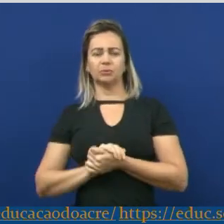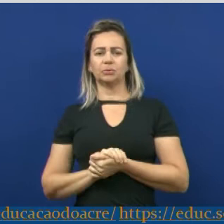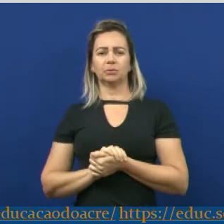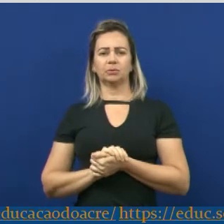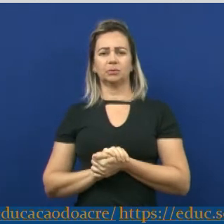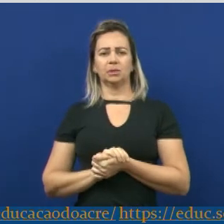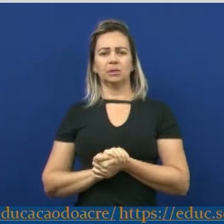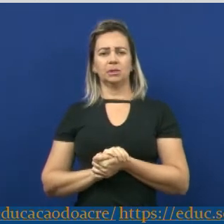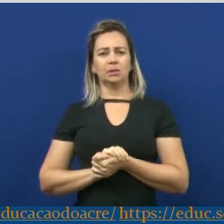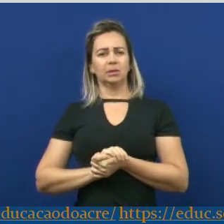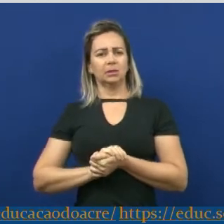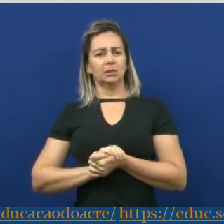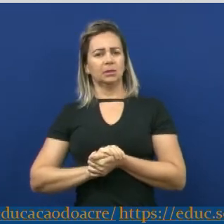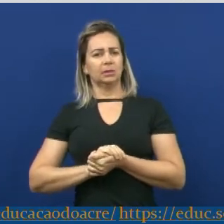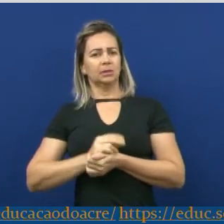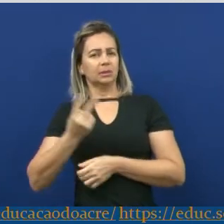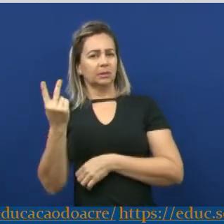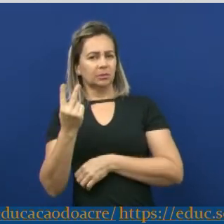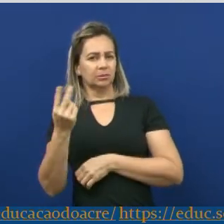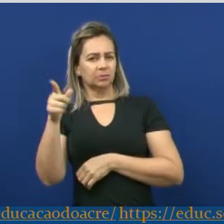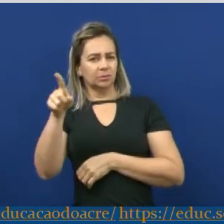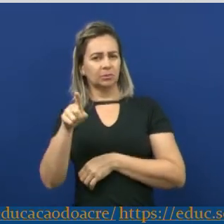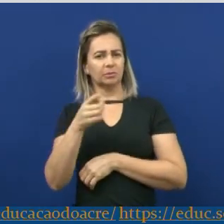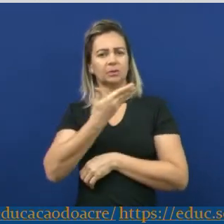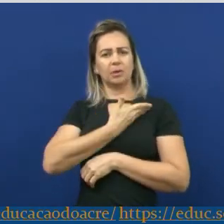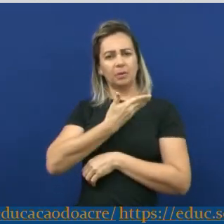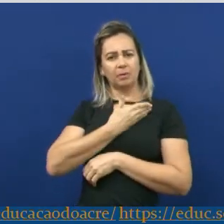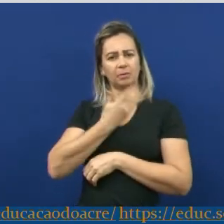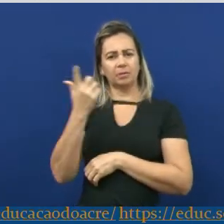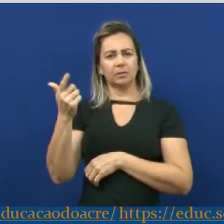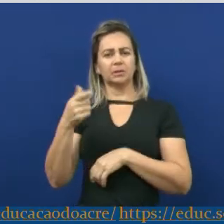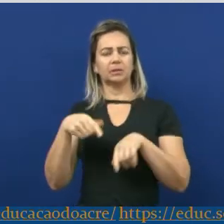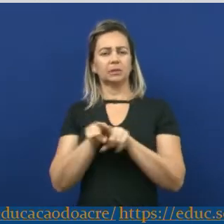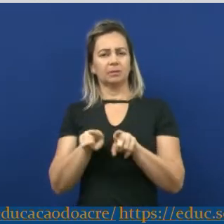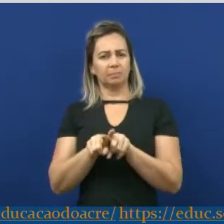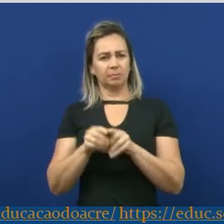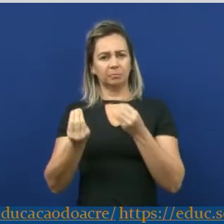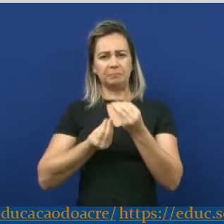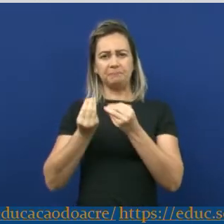Esses filósofos eles vão enxergar